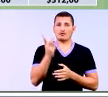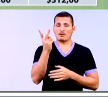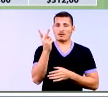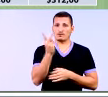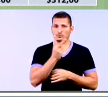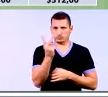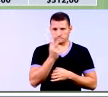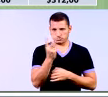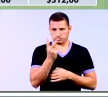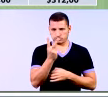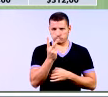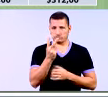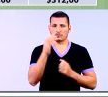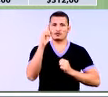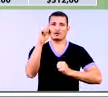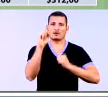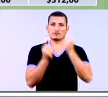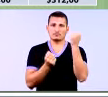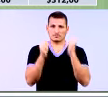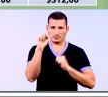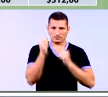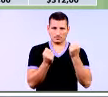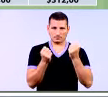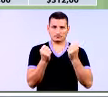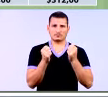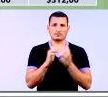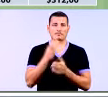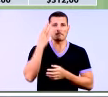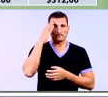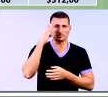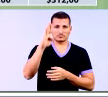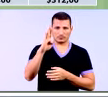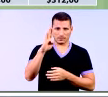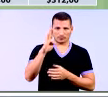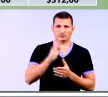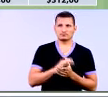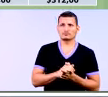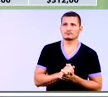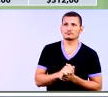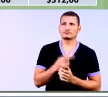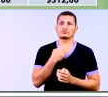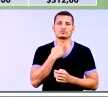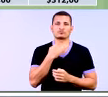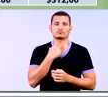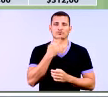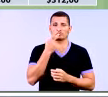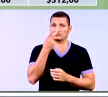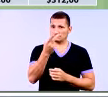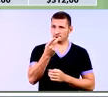empresas principais, por enquanto, né, nessa área de tecnologia a gente não pode falar,